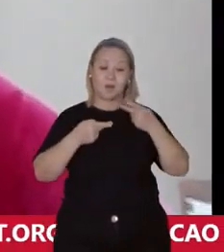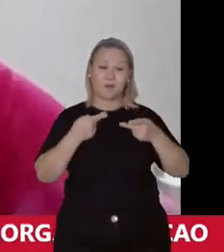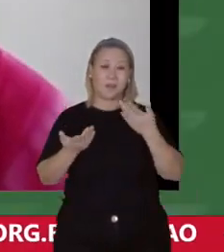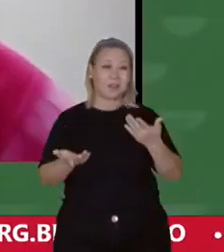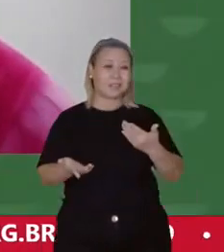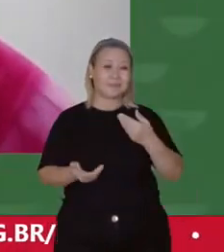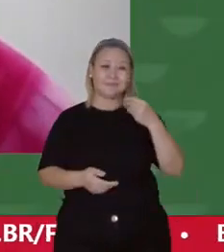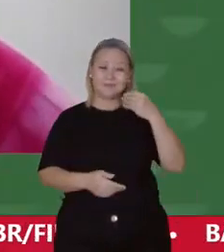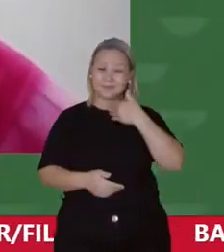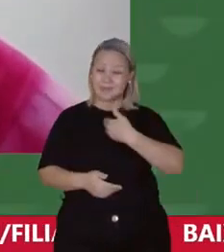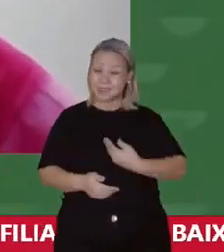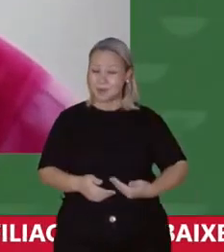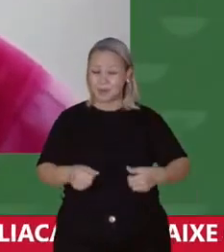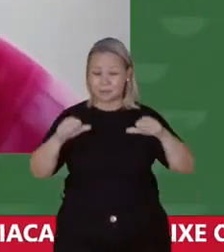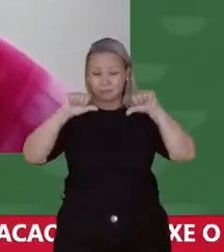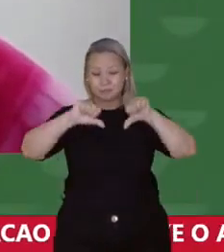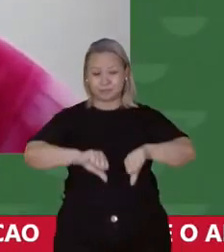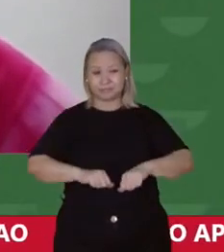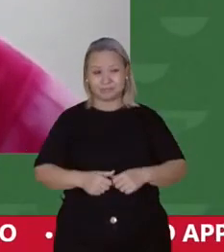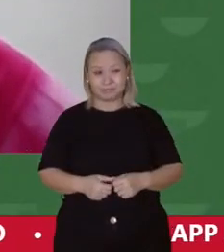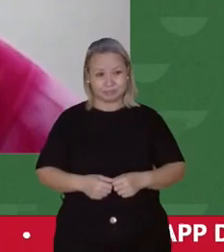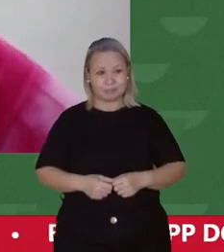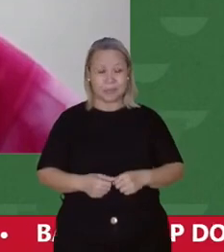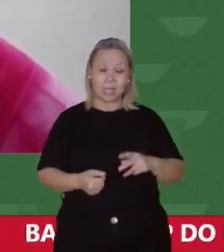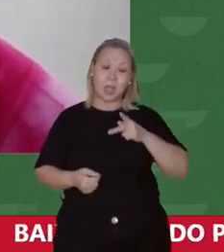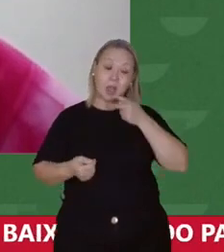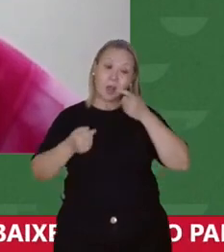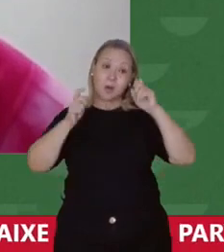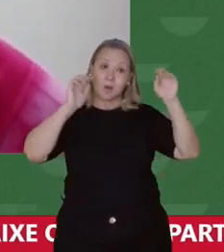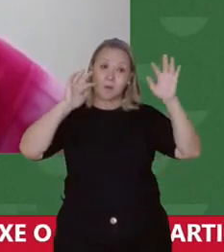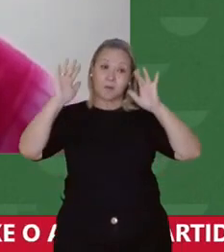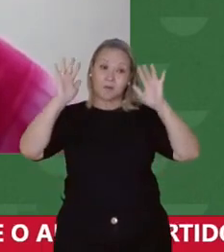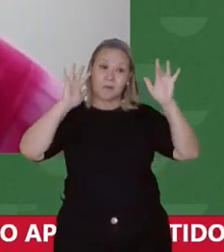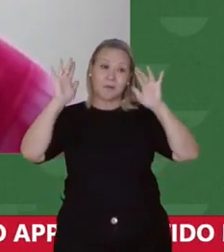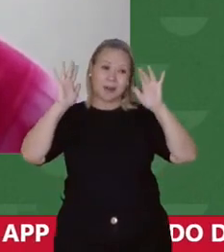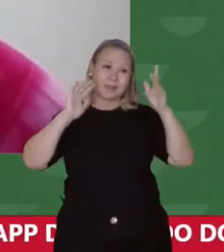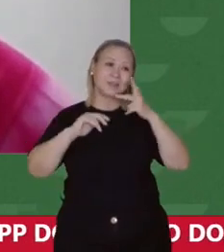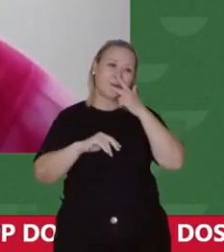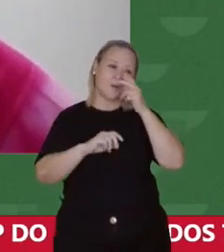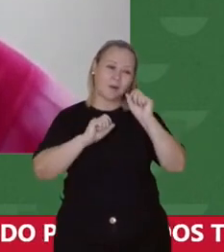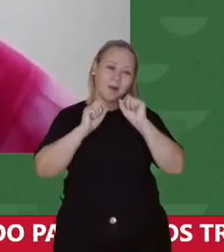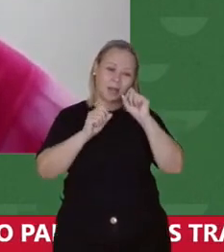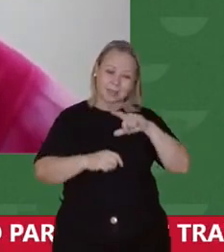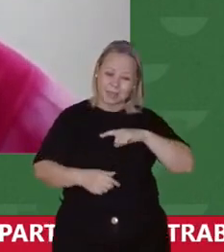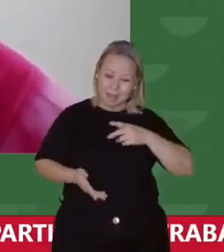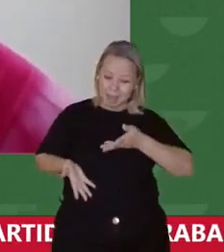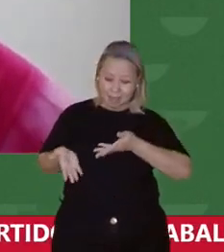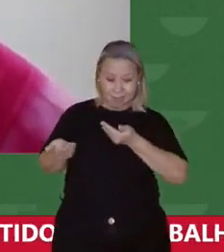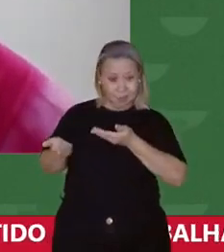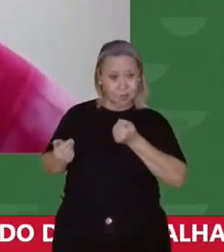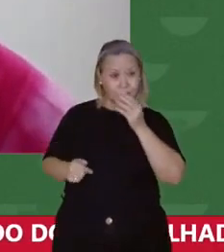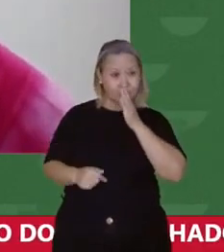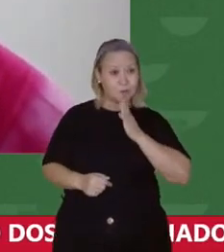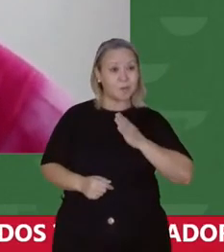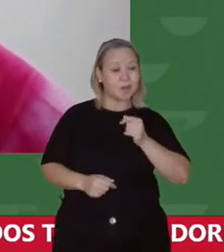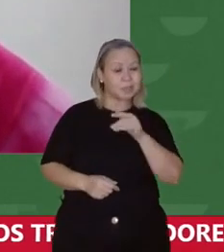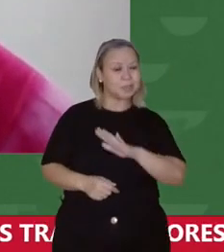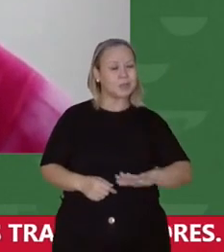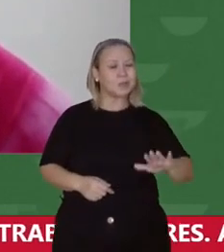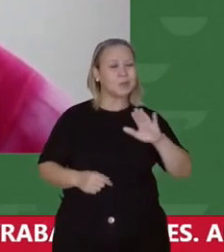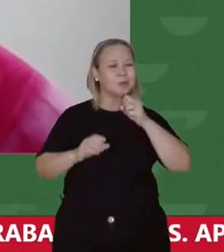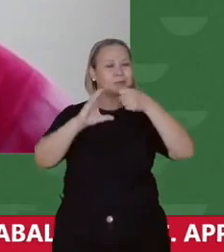do Bolsonaro, é principalmente isso. Para falar de sonhos, acho que ter essa juventude brasileira, com todas as